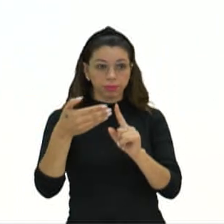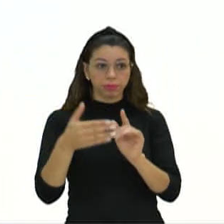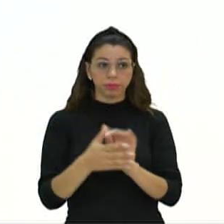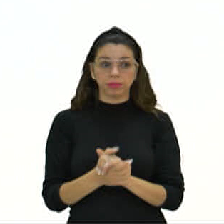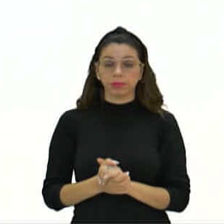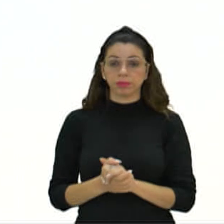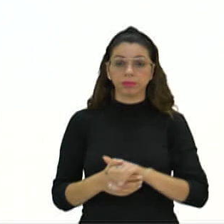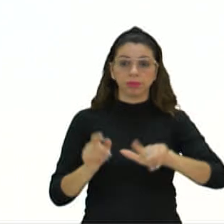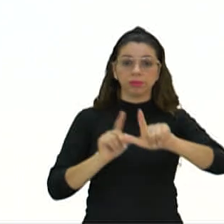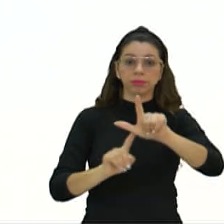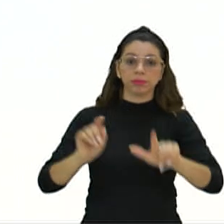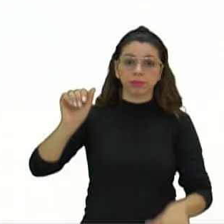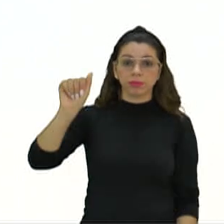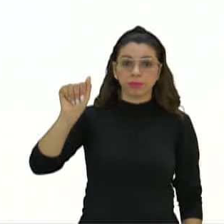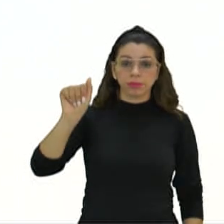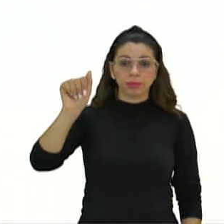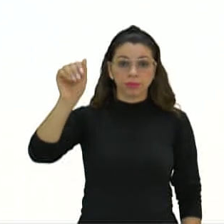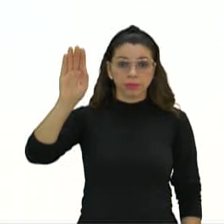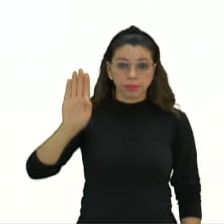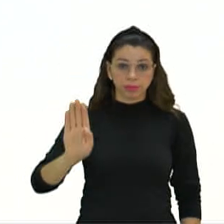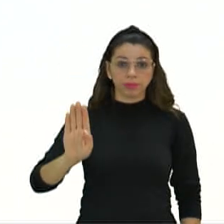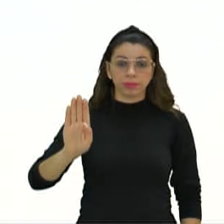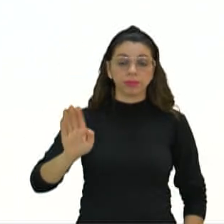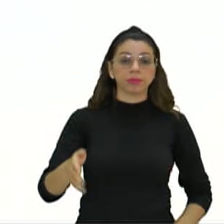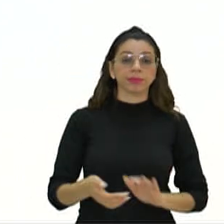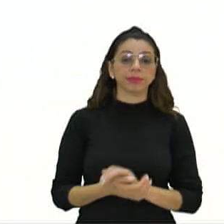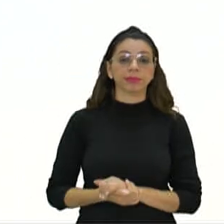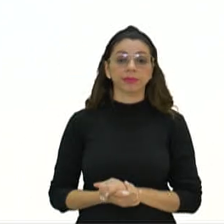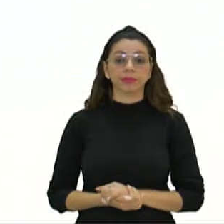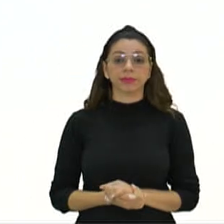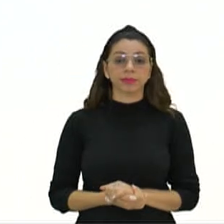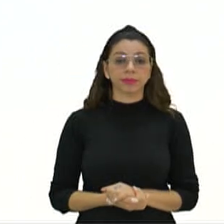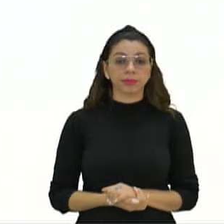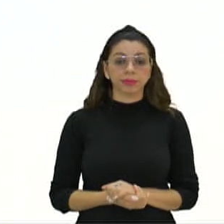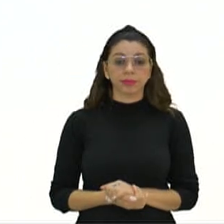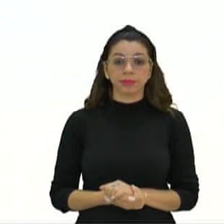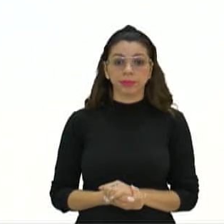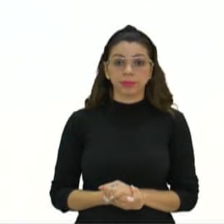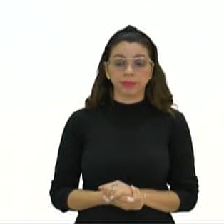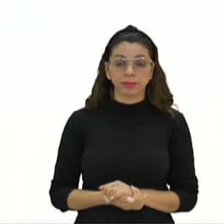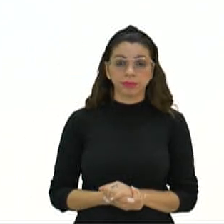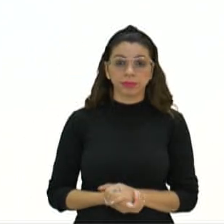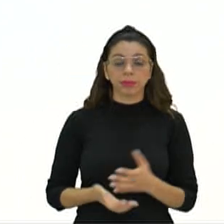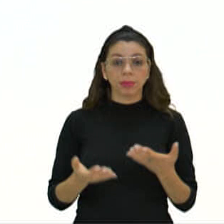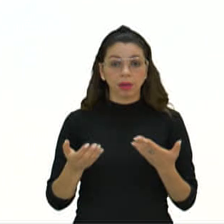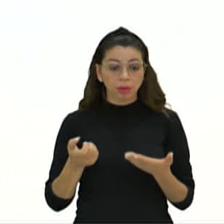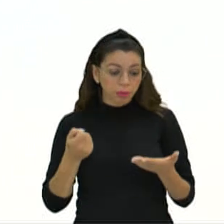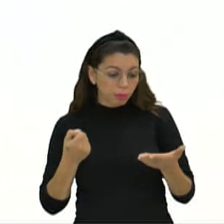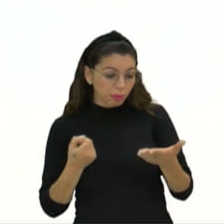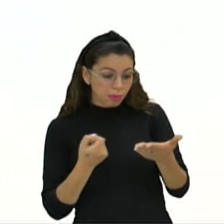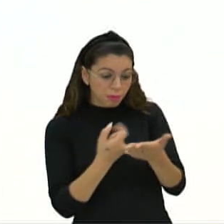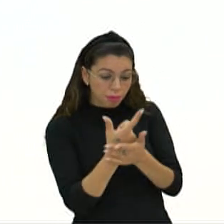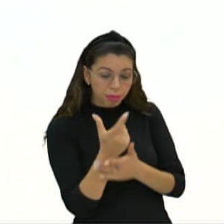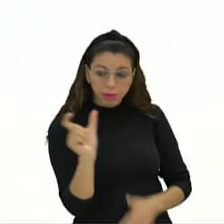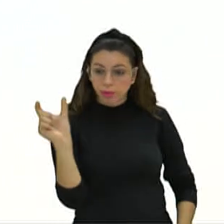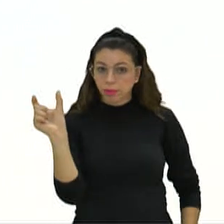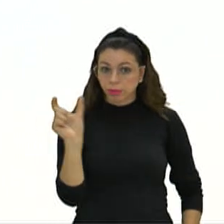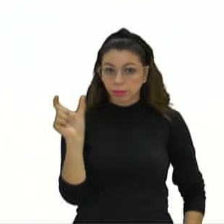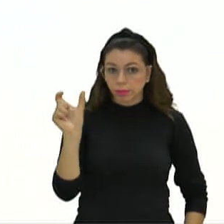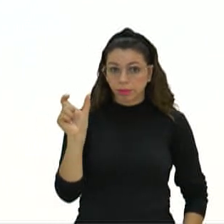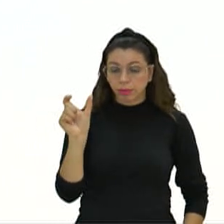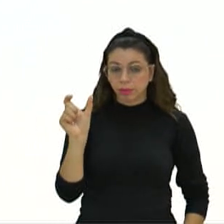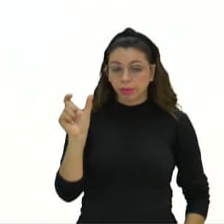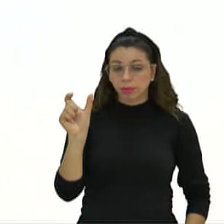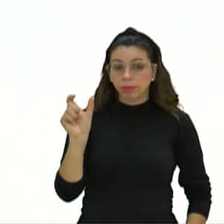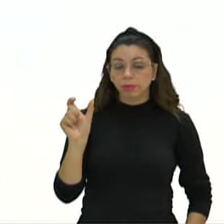said, I will buy the Imperial Museum ticket. O David disse, eu comprarei o ingresso para o Museu Imperial. E a